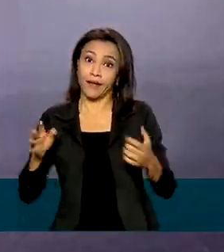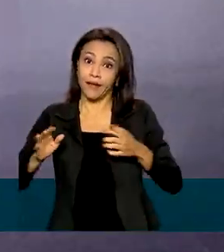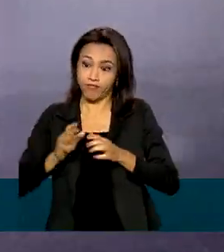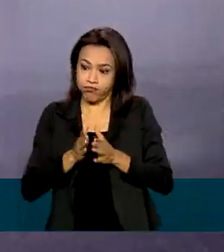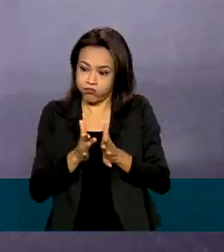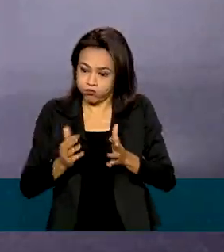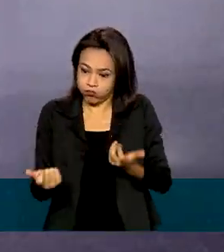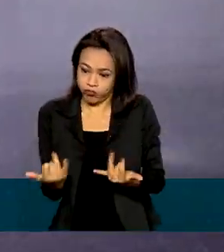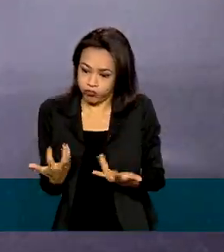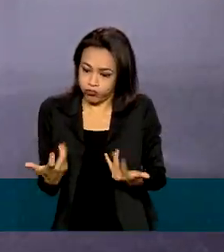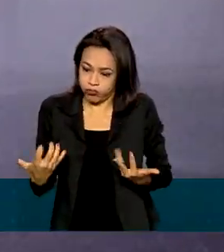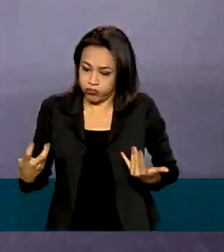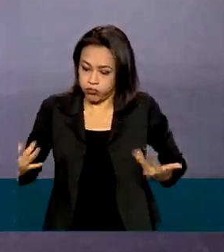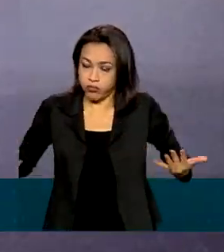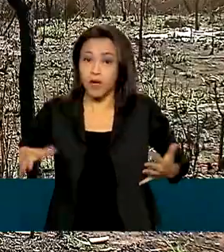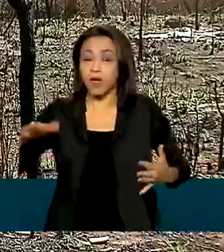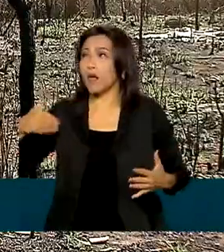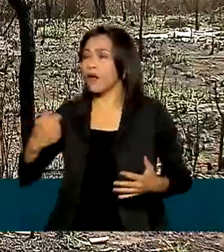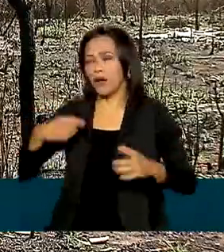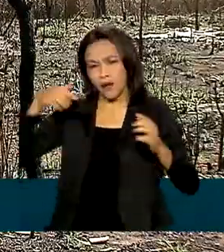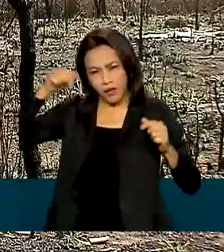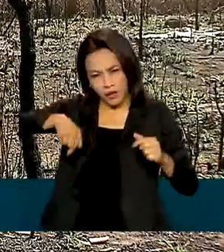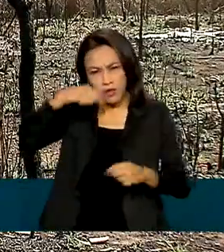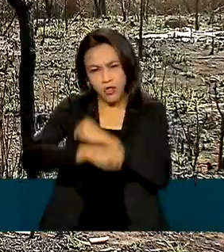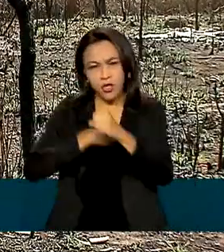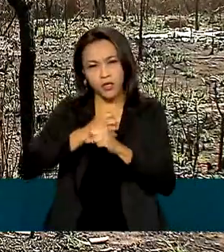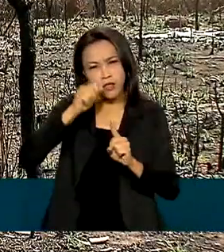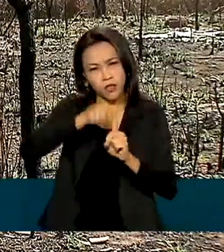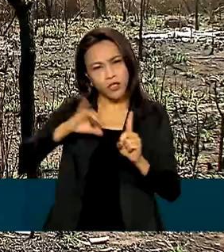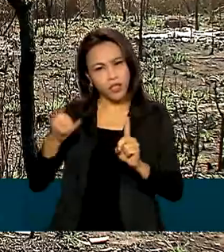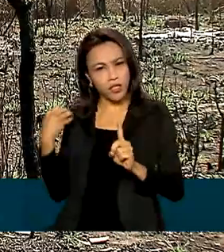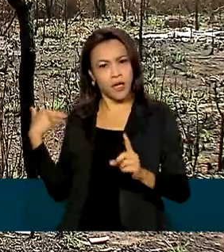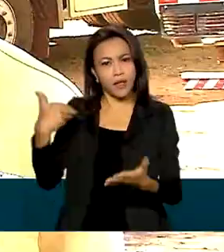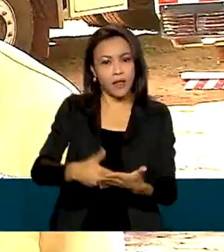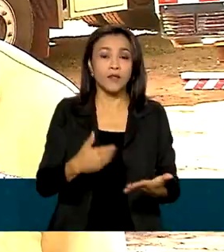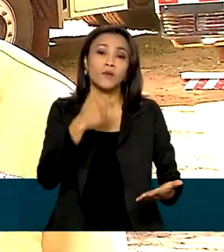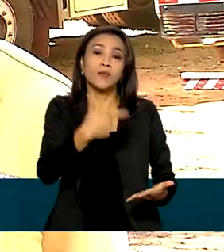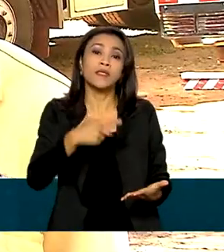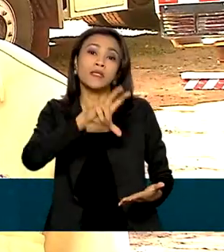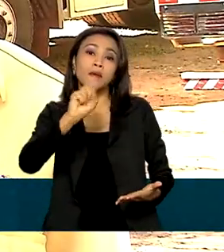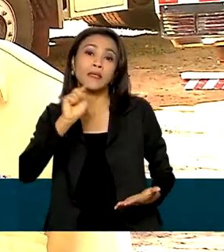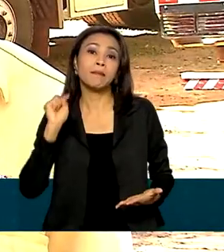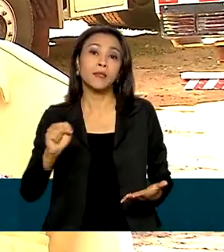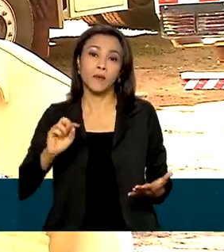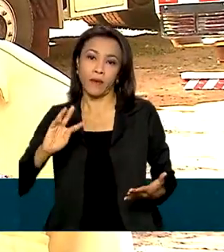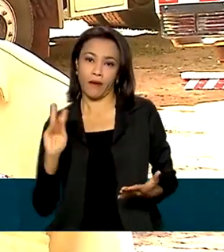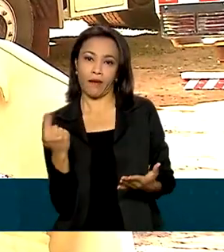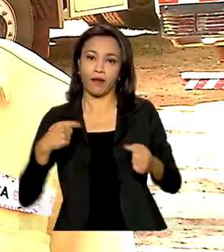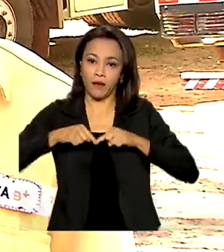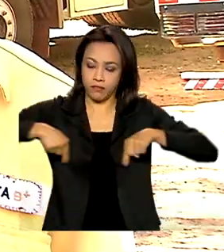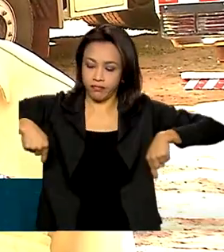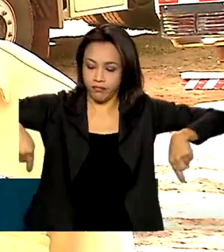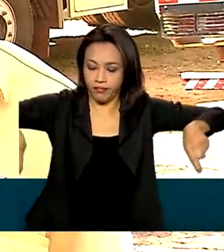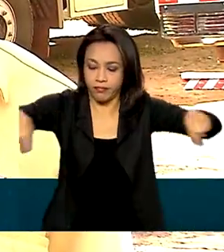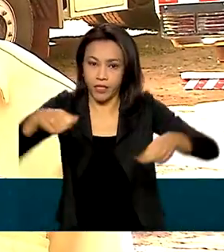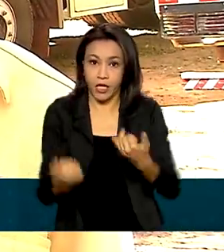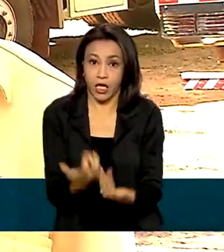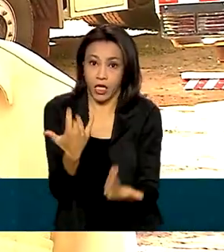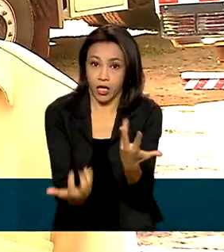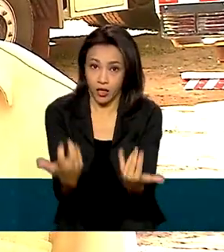este ano, de janeiro até agora, foram 250 mil hectares. A gente aumentou as ações de prevenção